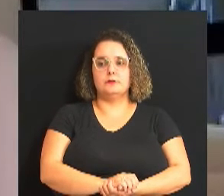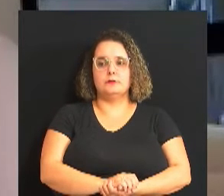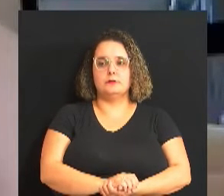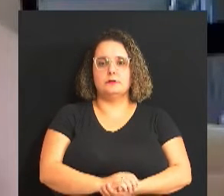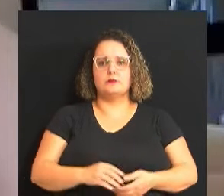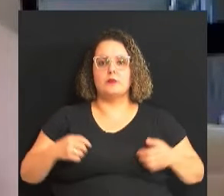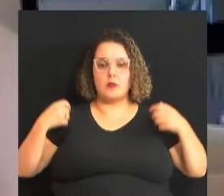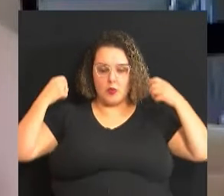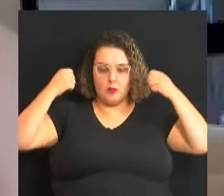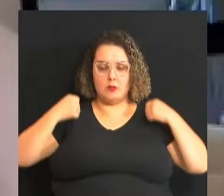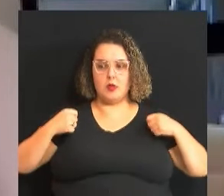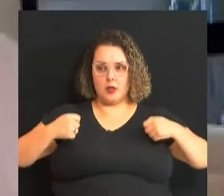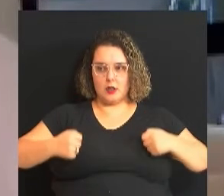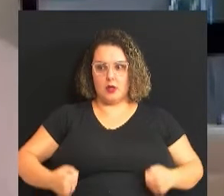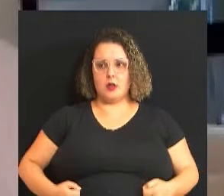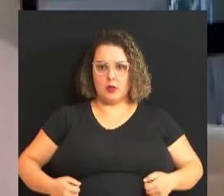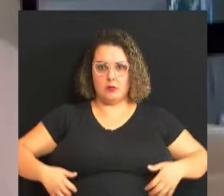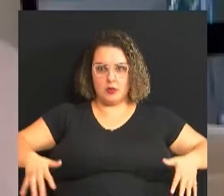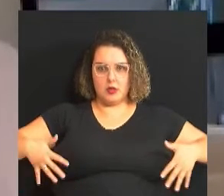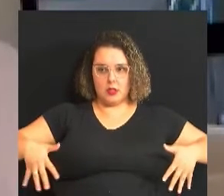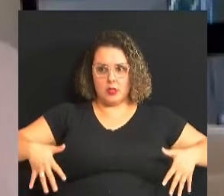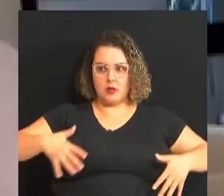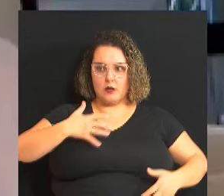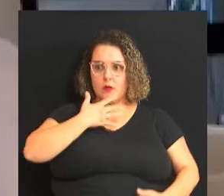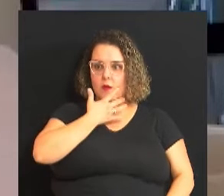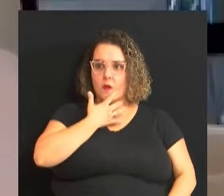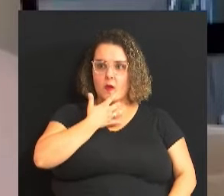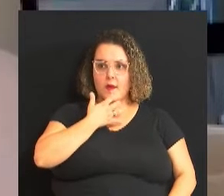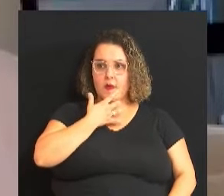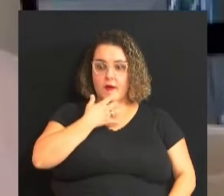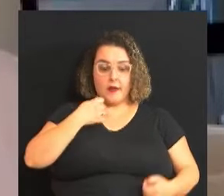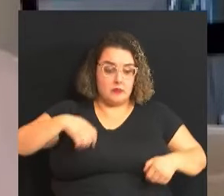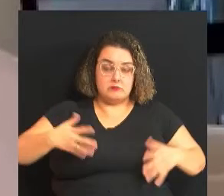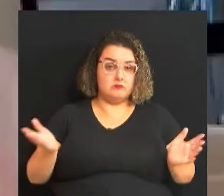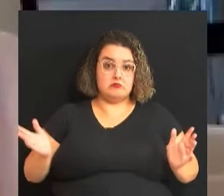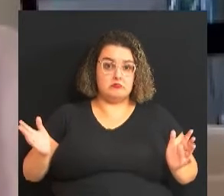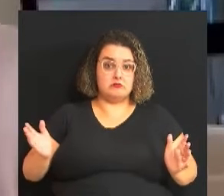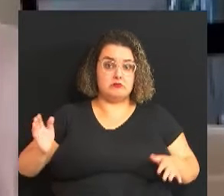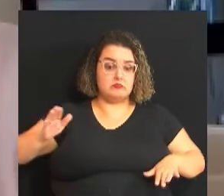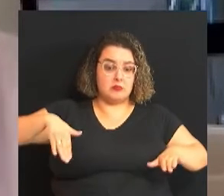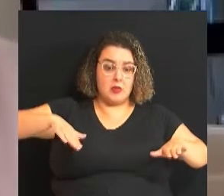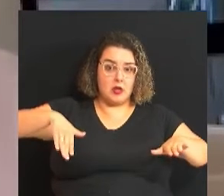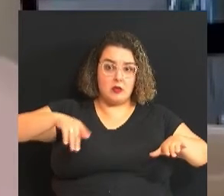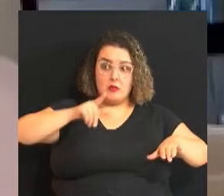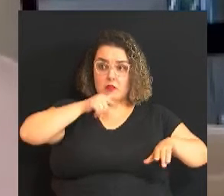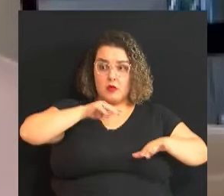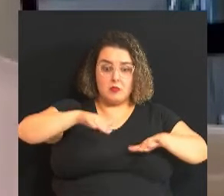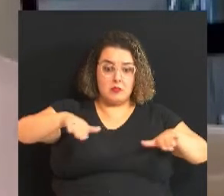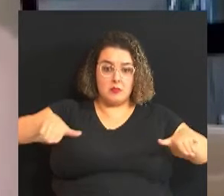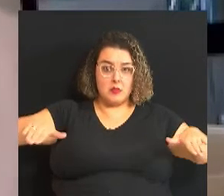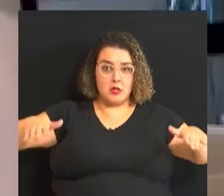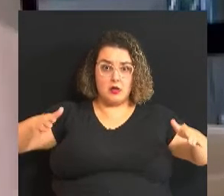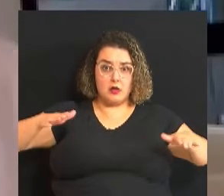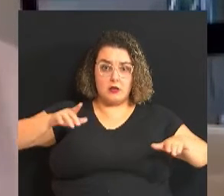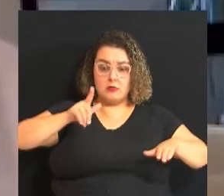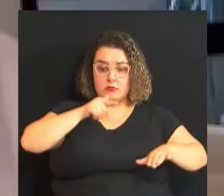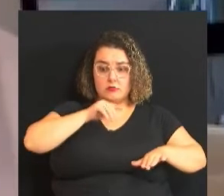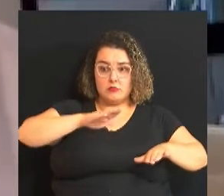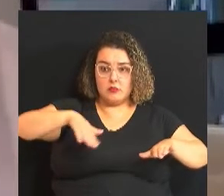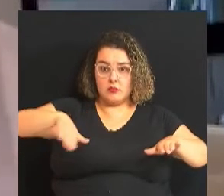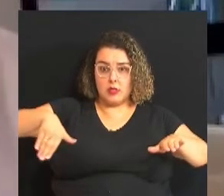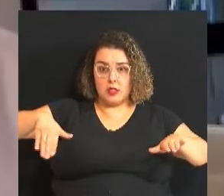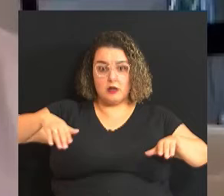camiseta, por exemplo, uma camiseta mais largona, e põe por cima. E você vai para a praia, você vai para a piscina, né? É claro que uma pessoa